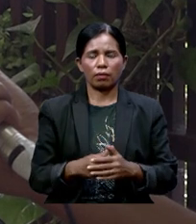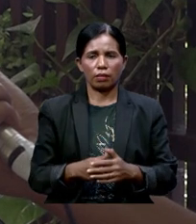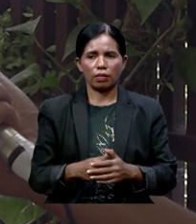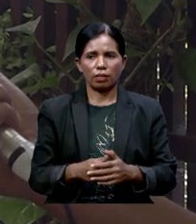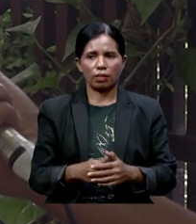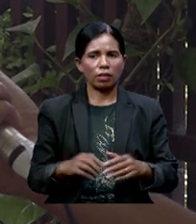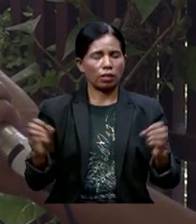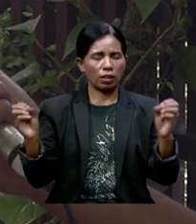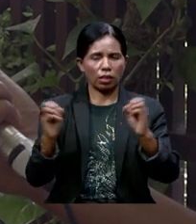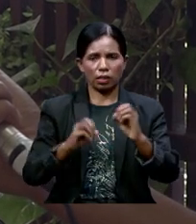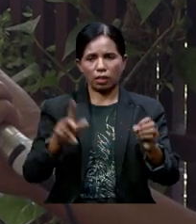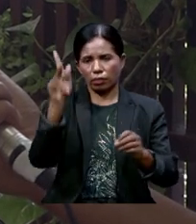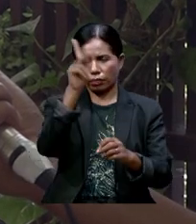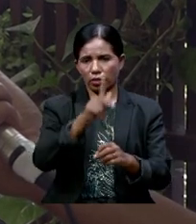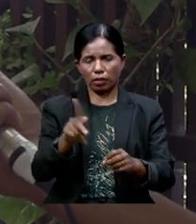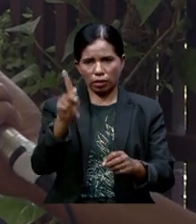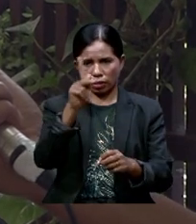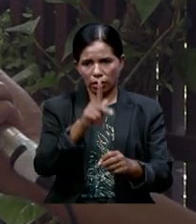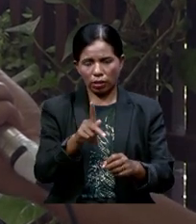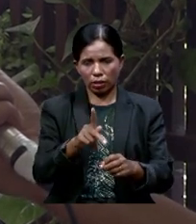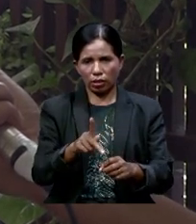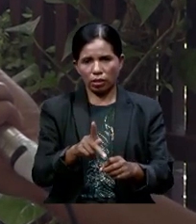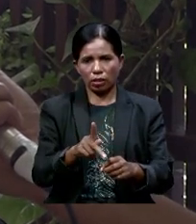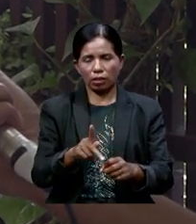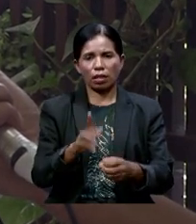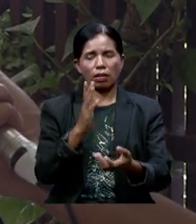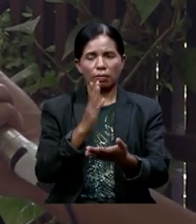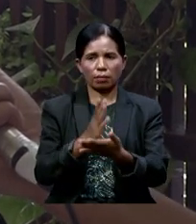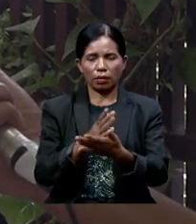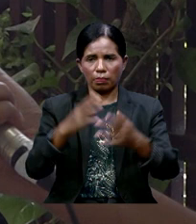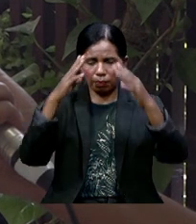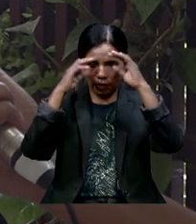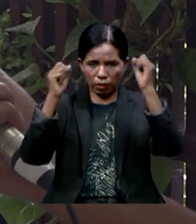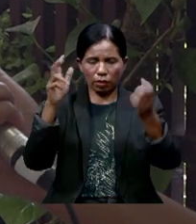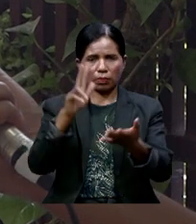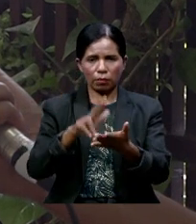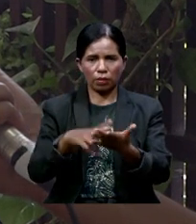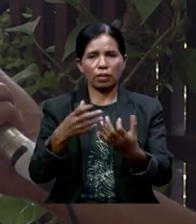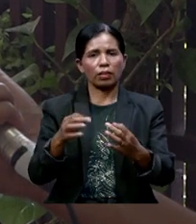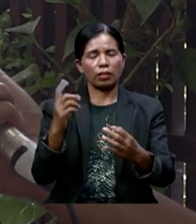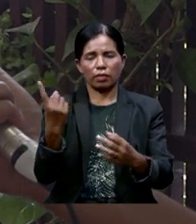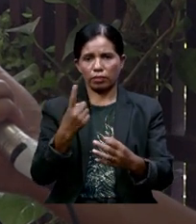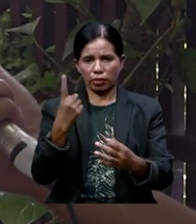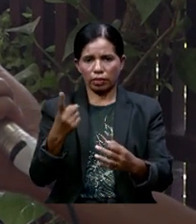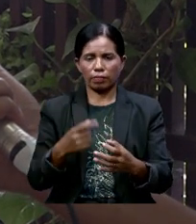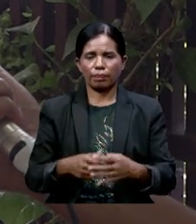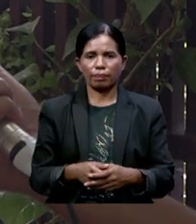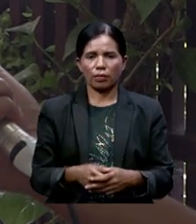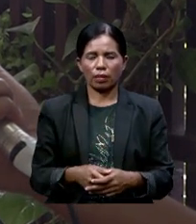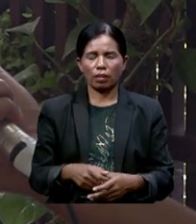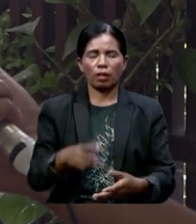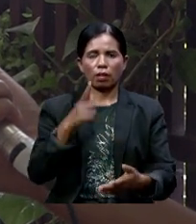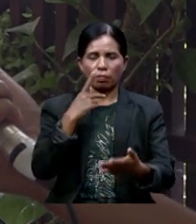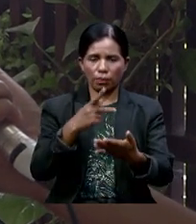como lá ia fiscalização preventiva presidente promulga dele e como promulga